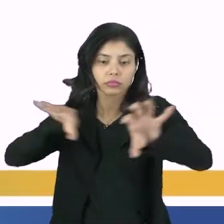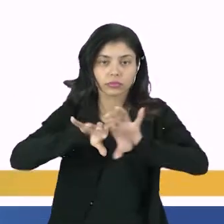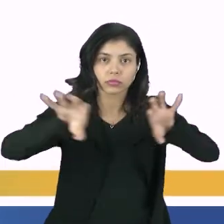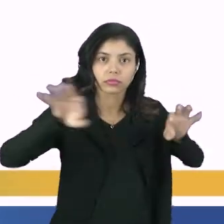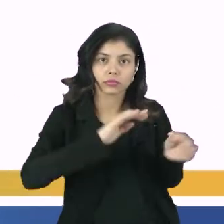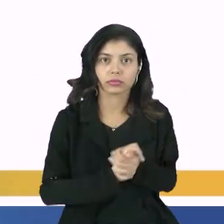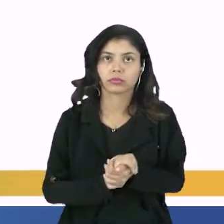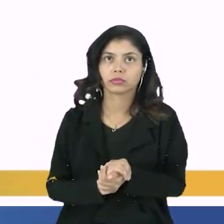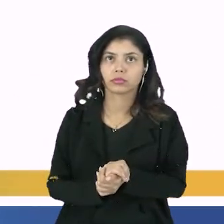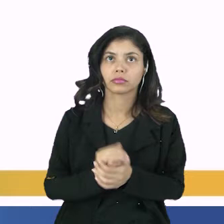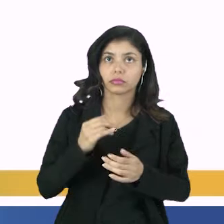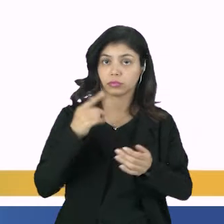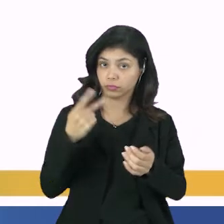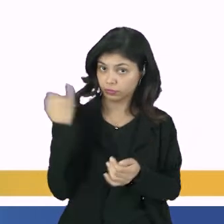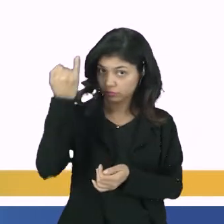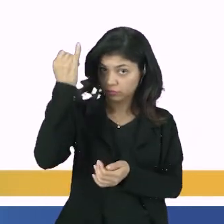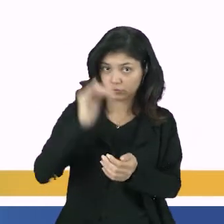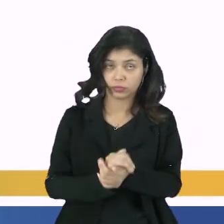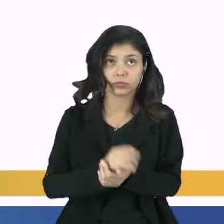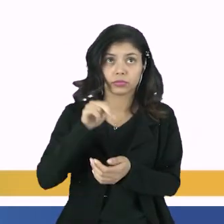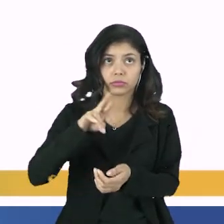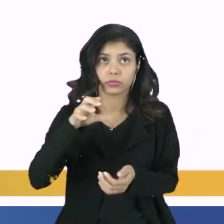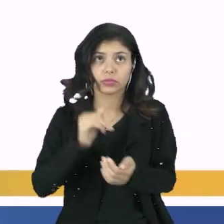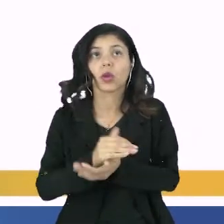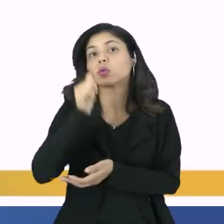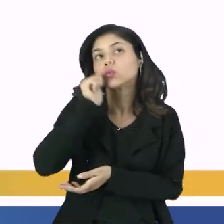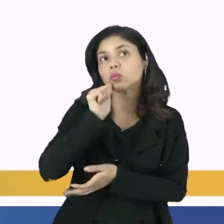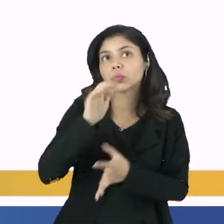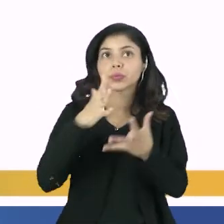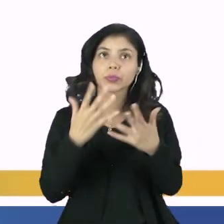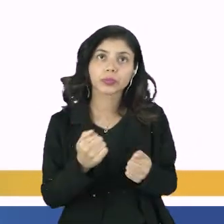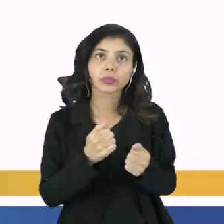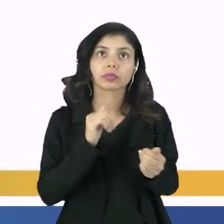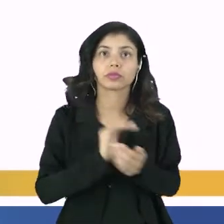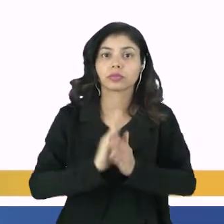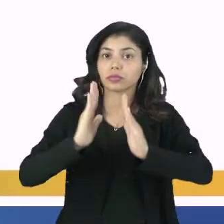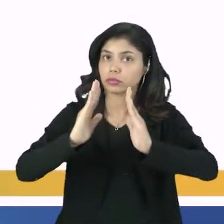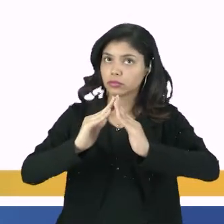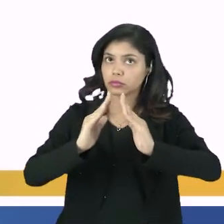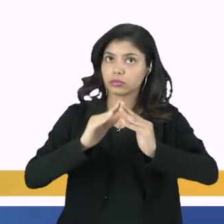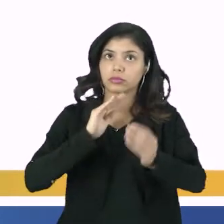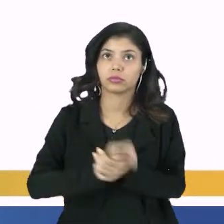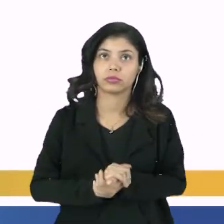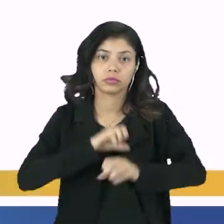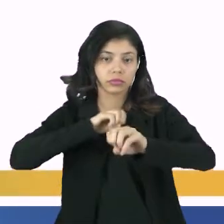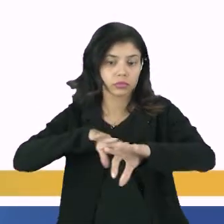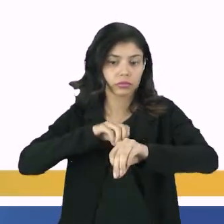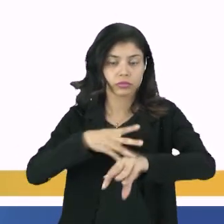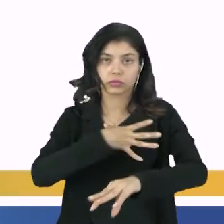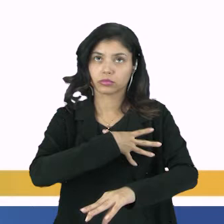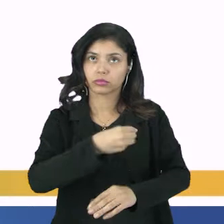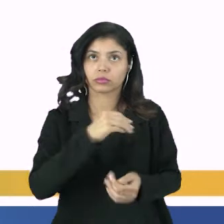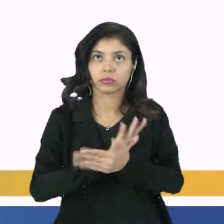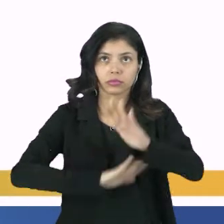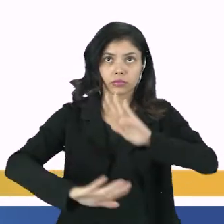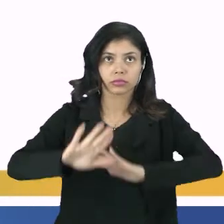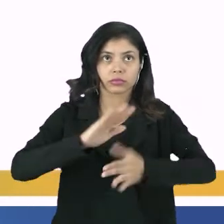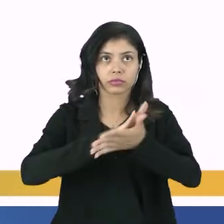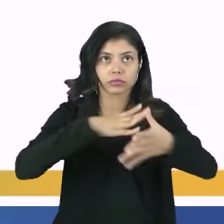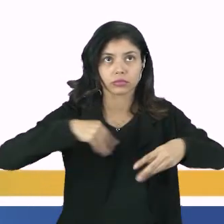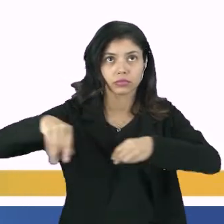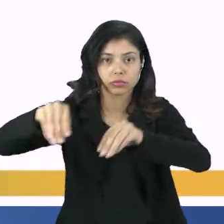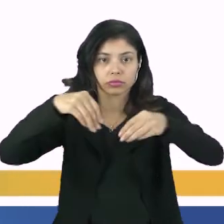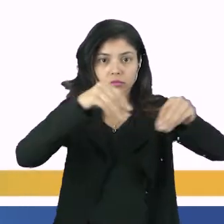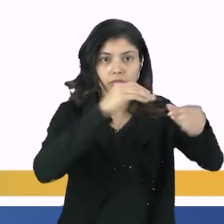tornou-se indispensáveis. No período neolítico, as mulheres assumiram as tarefas da casa, a educação dos filhos, o cuidado com a terra